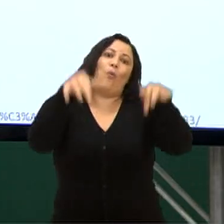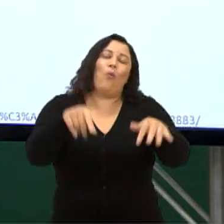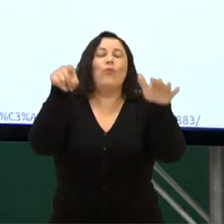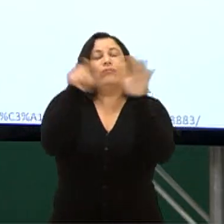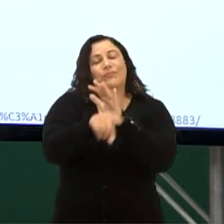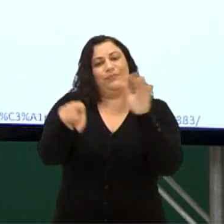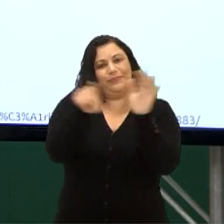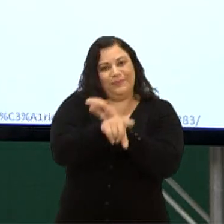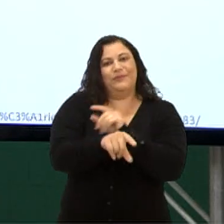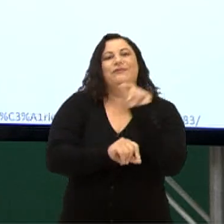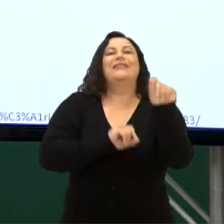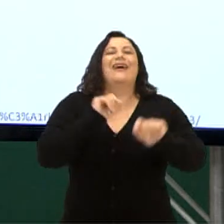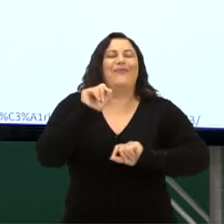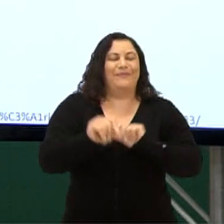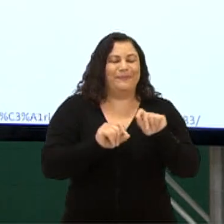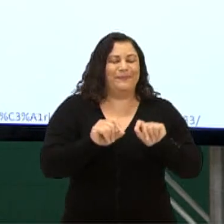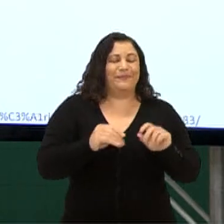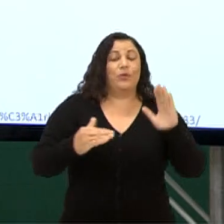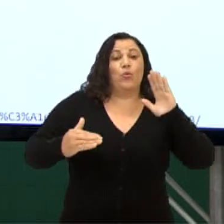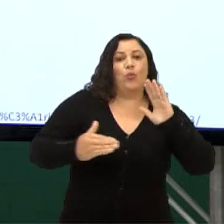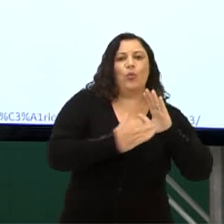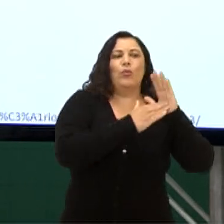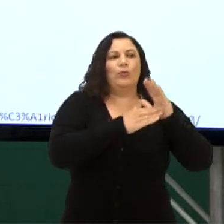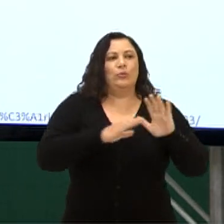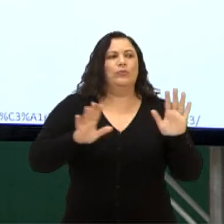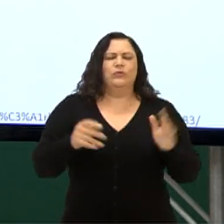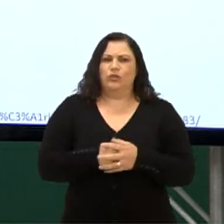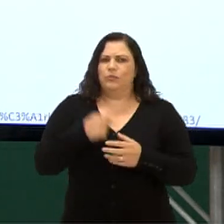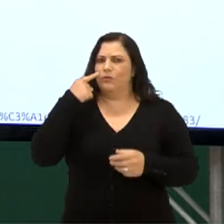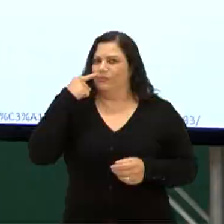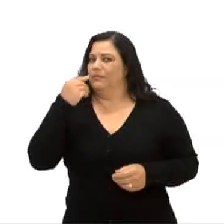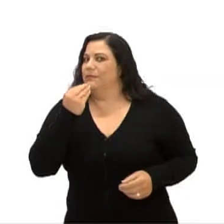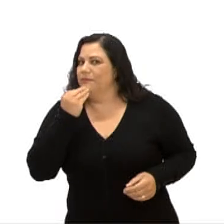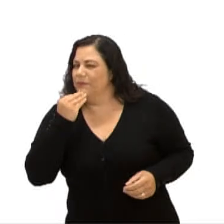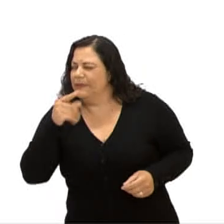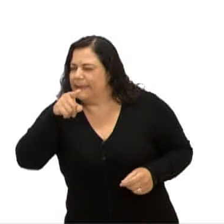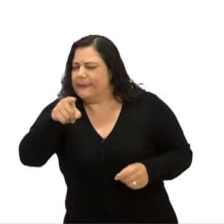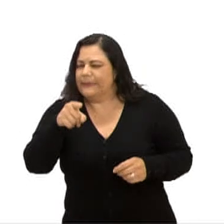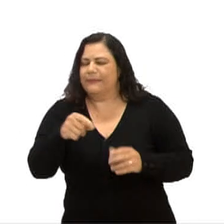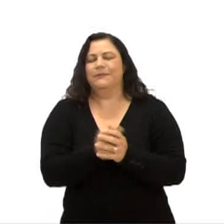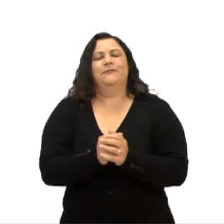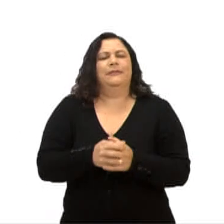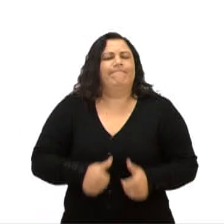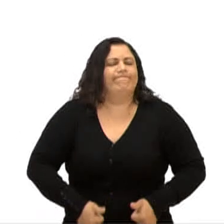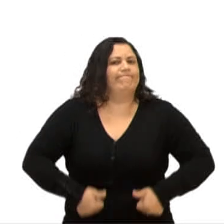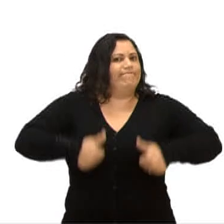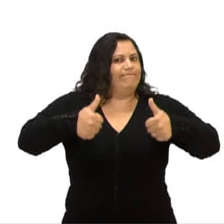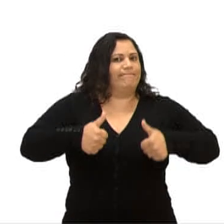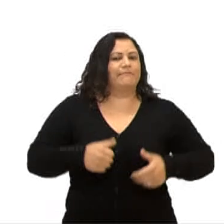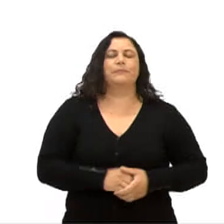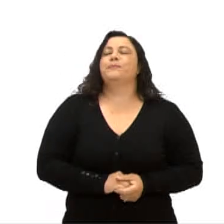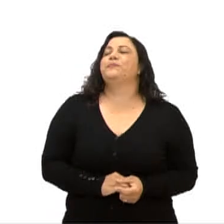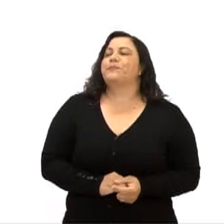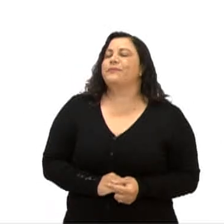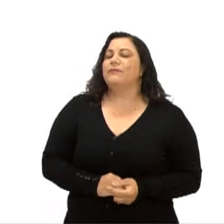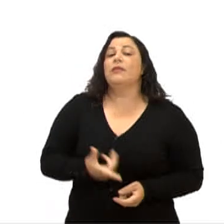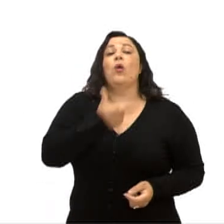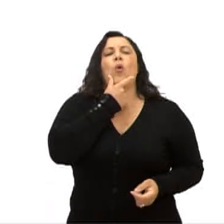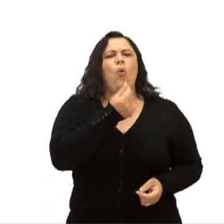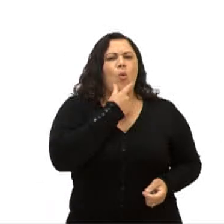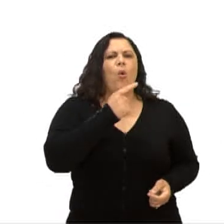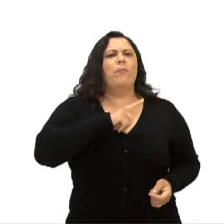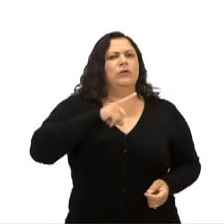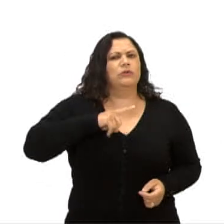a oportunidade para vocês, estourarem o aplicativo com tanto acerto. Então vamos lá. O homem possui diversos